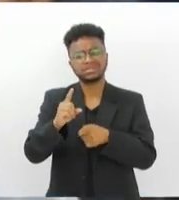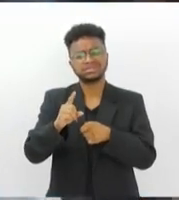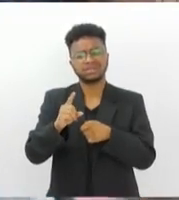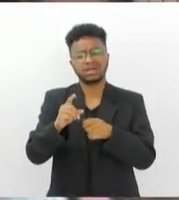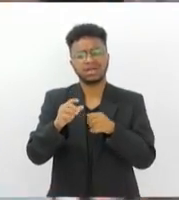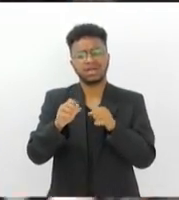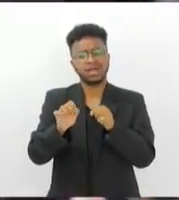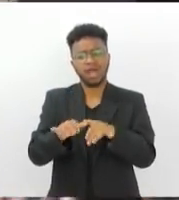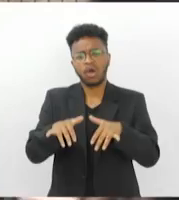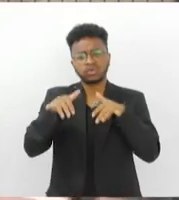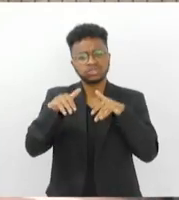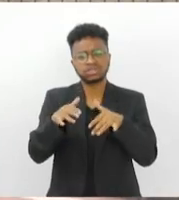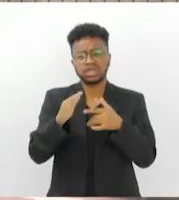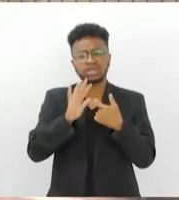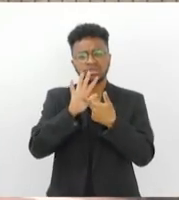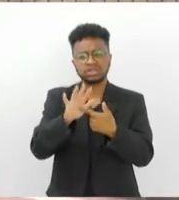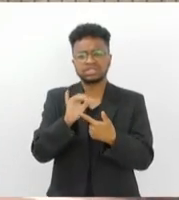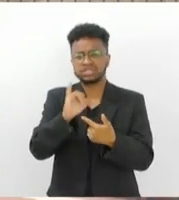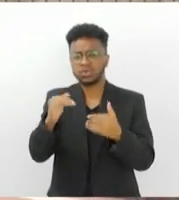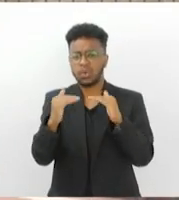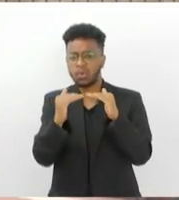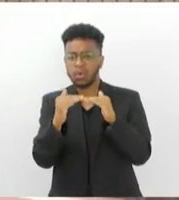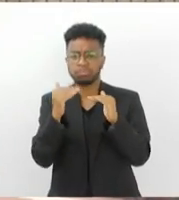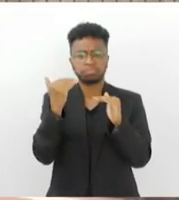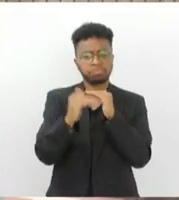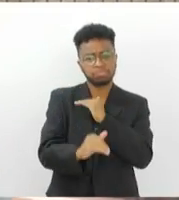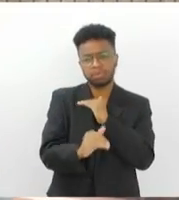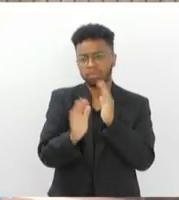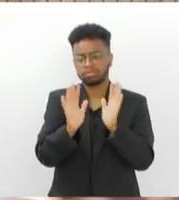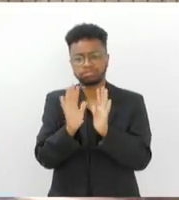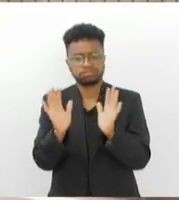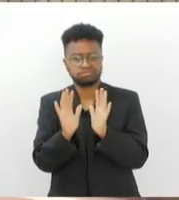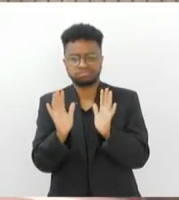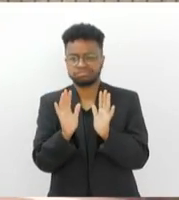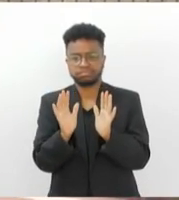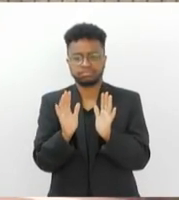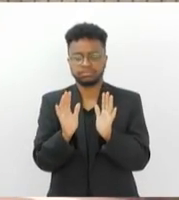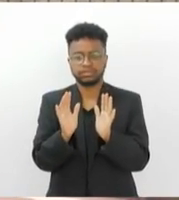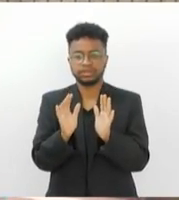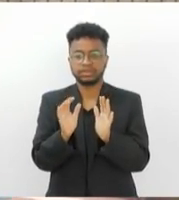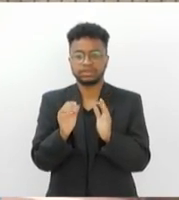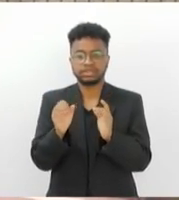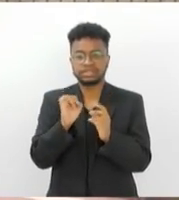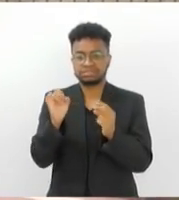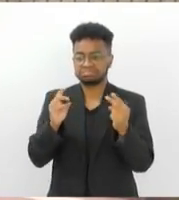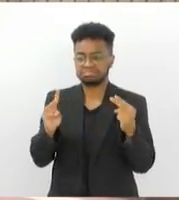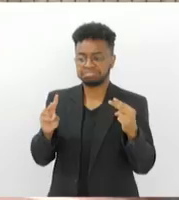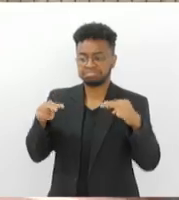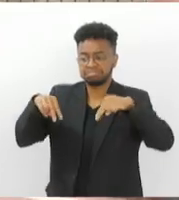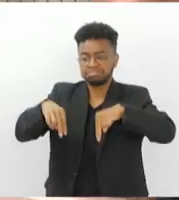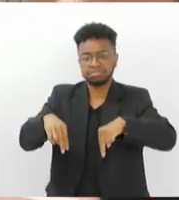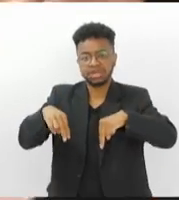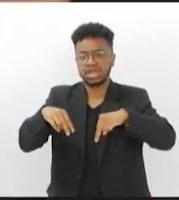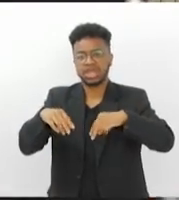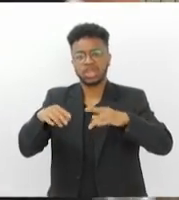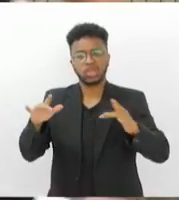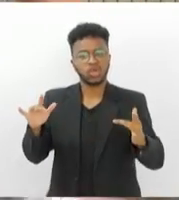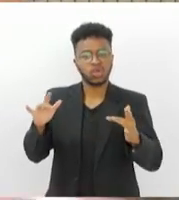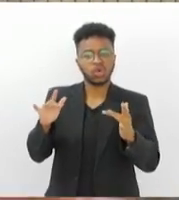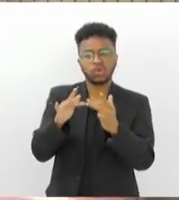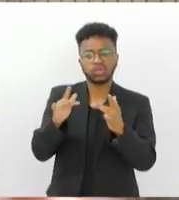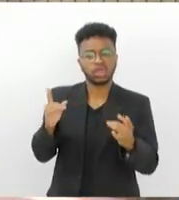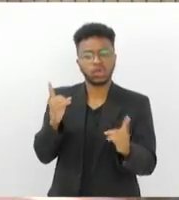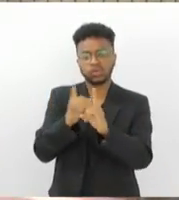não precisa dizer se realmente concorda ali efetivamente estando diante do outro eh num ato solene